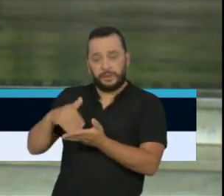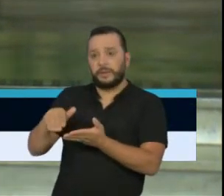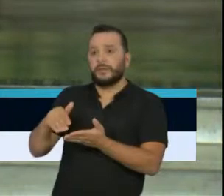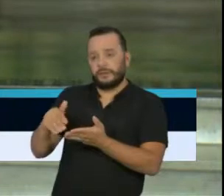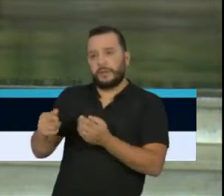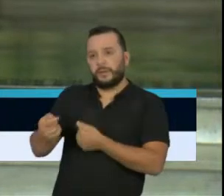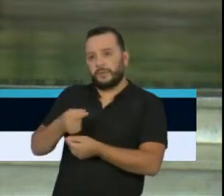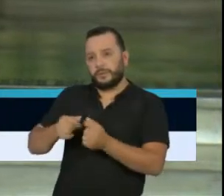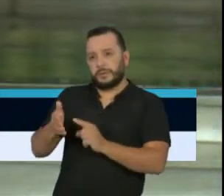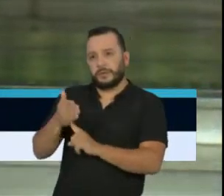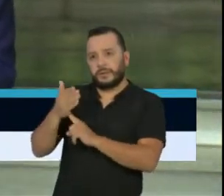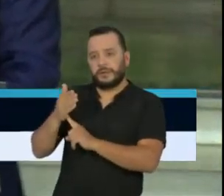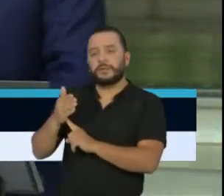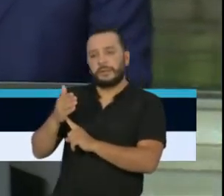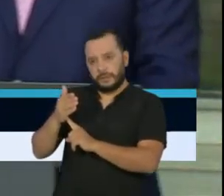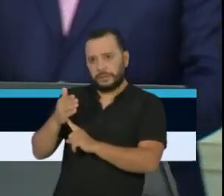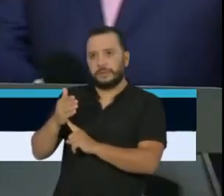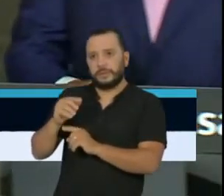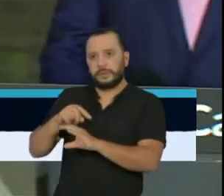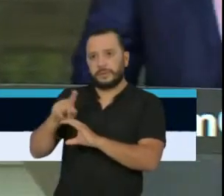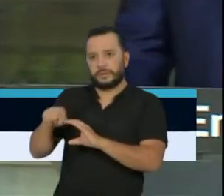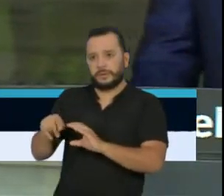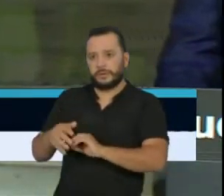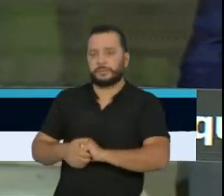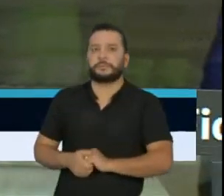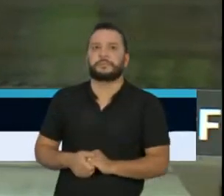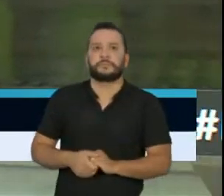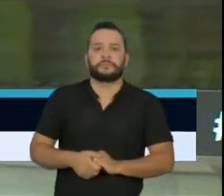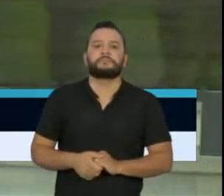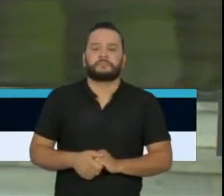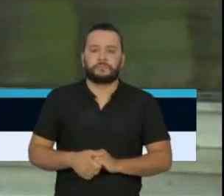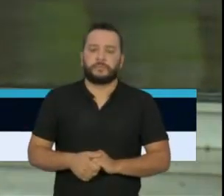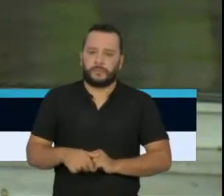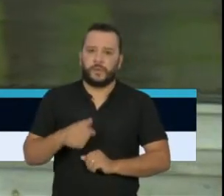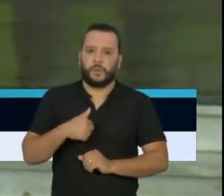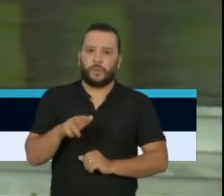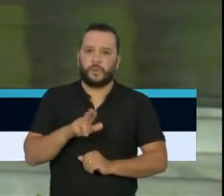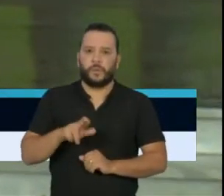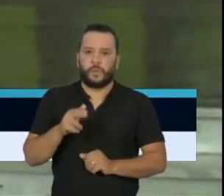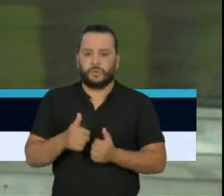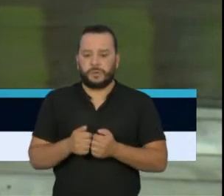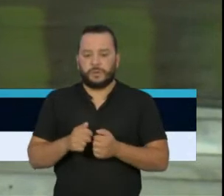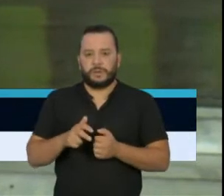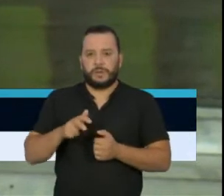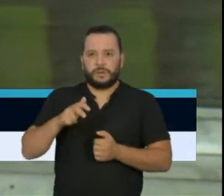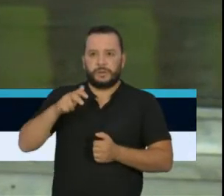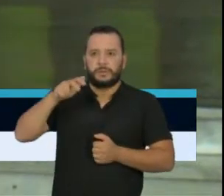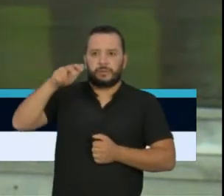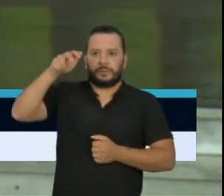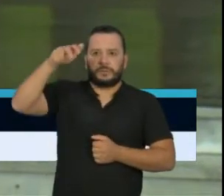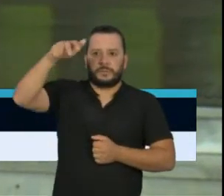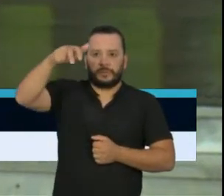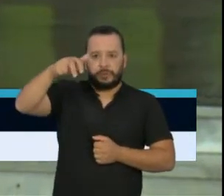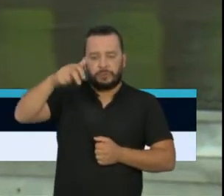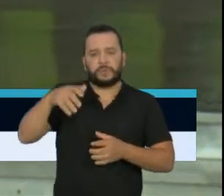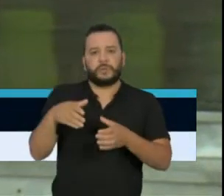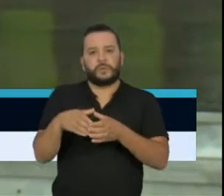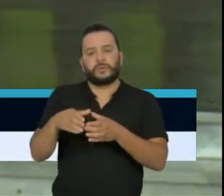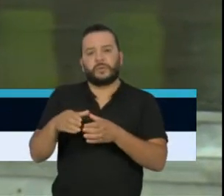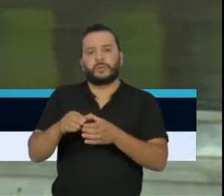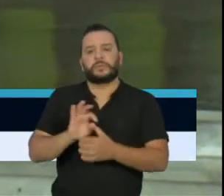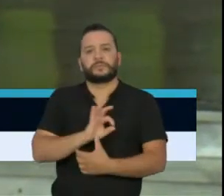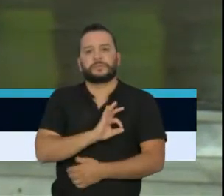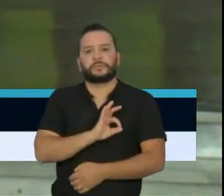Tecnologia. Bruno. Nós continuamos a utilizar os drones pela GCM aqui na cidade de São Paulo, seja